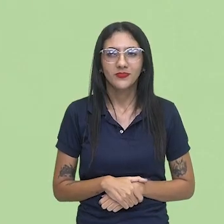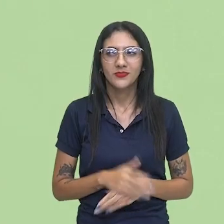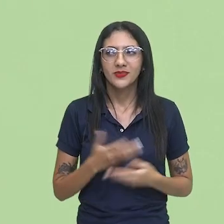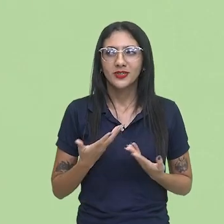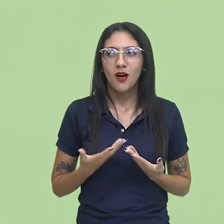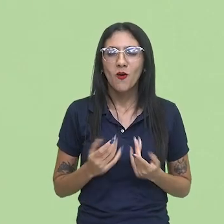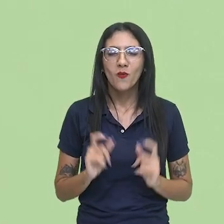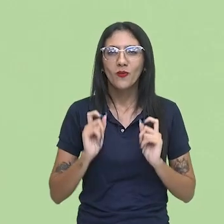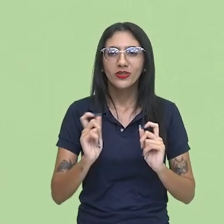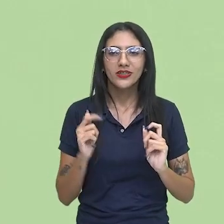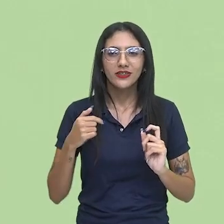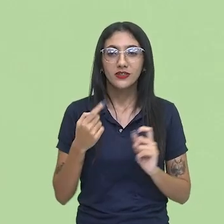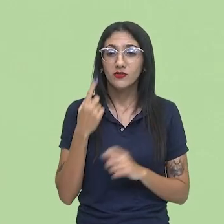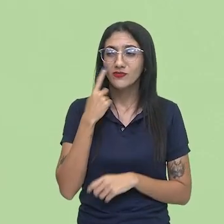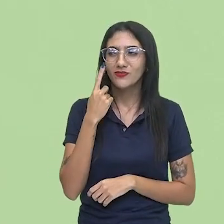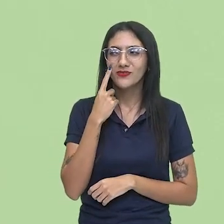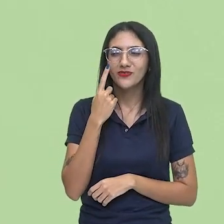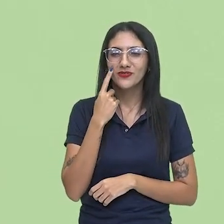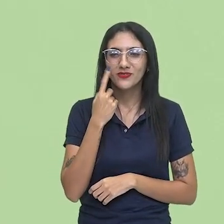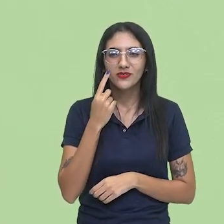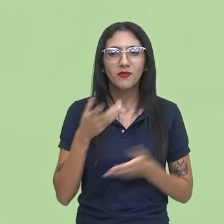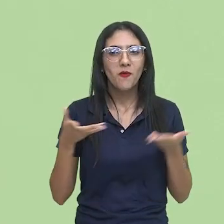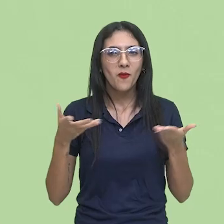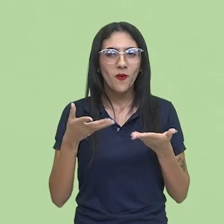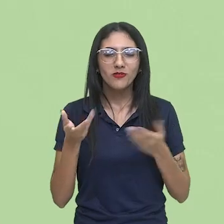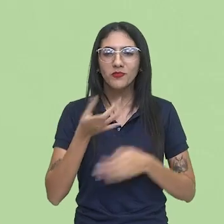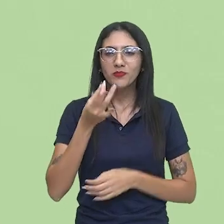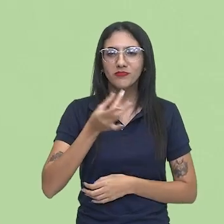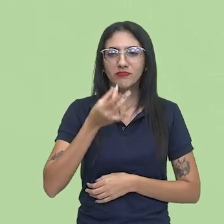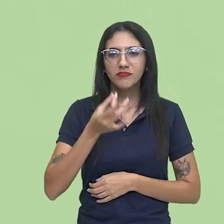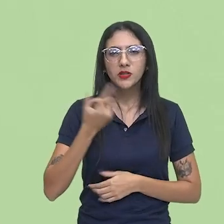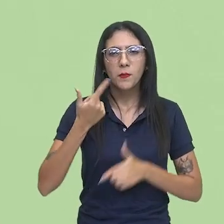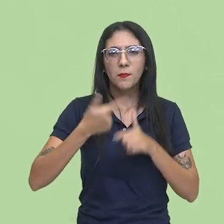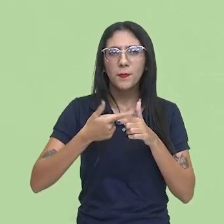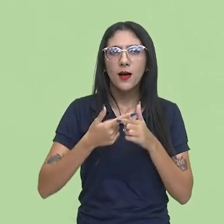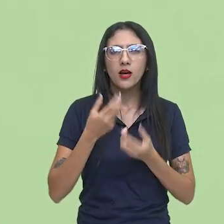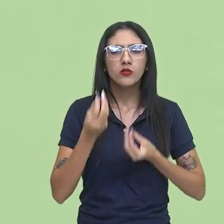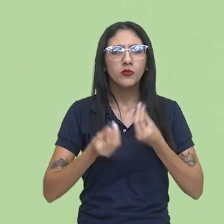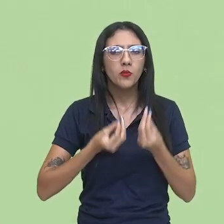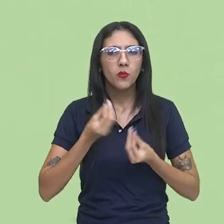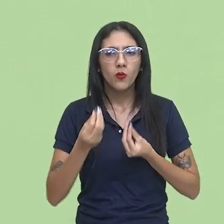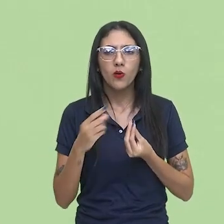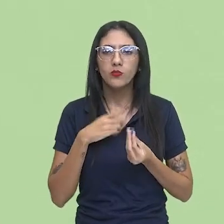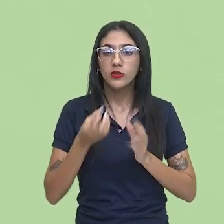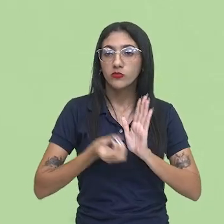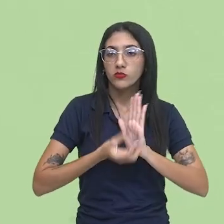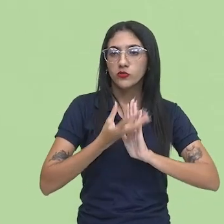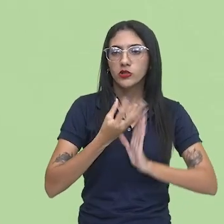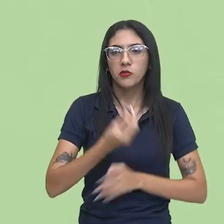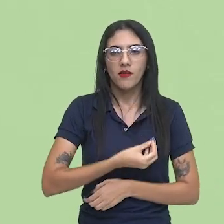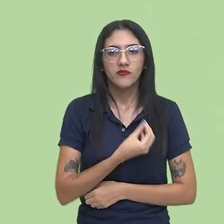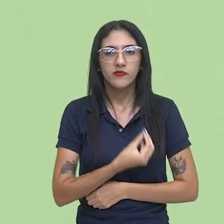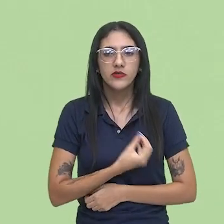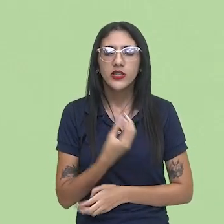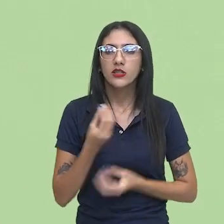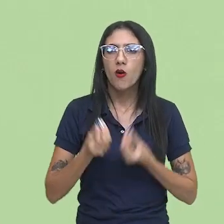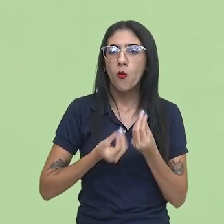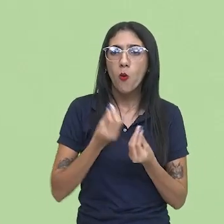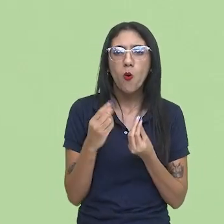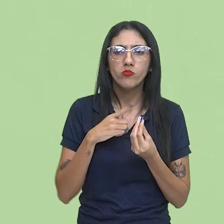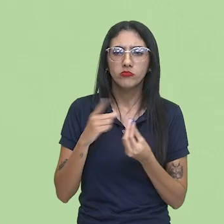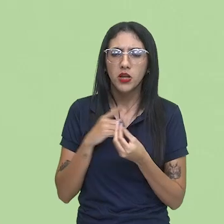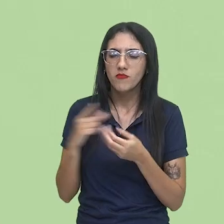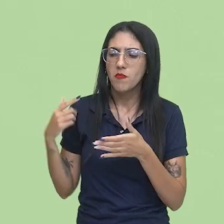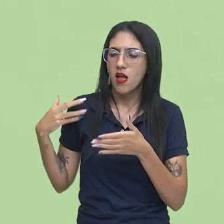aí, né, foram algumas hipóteses relacionadas a como se originou a vida, como ela se